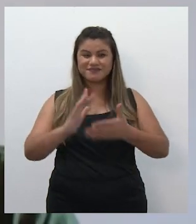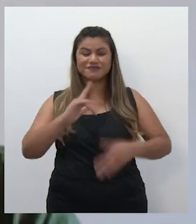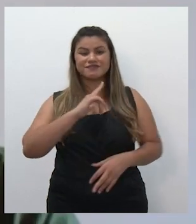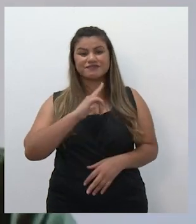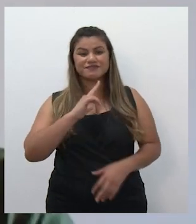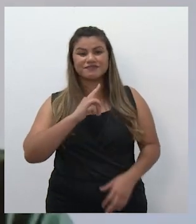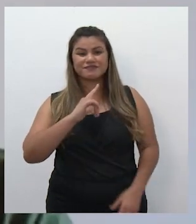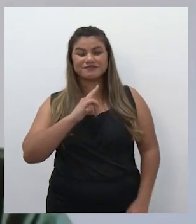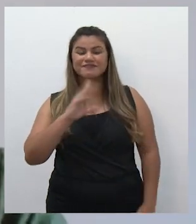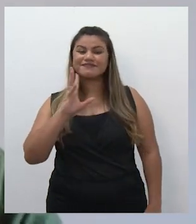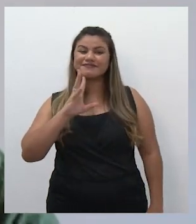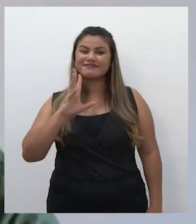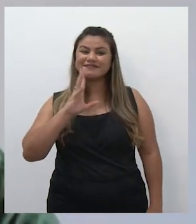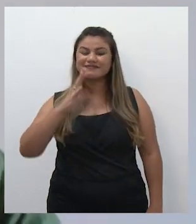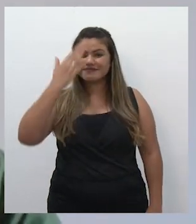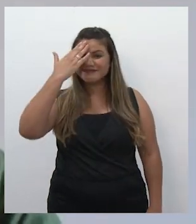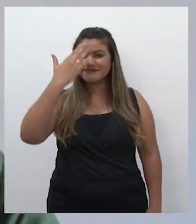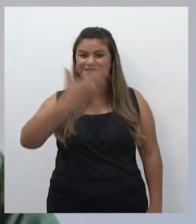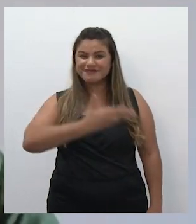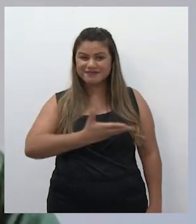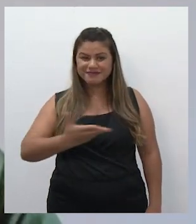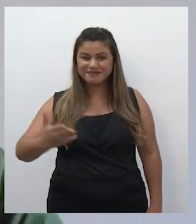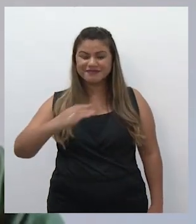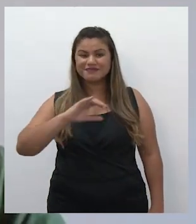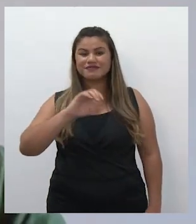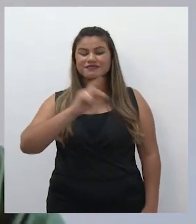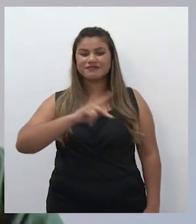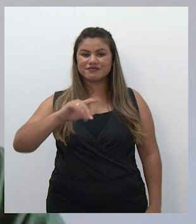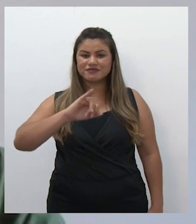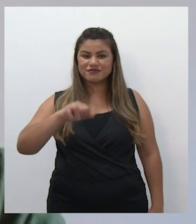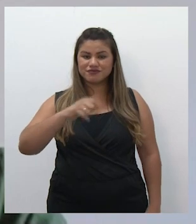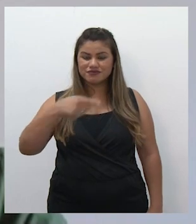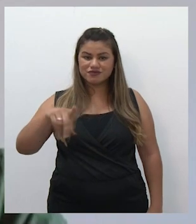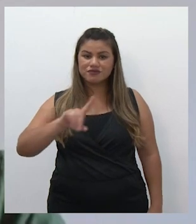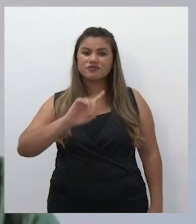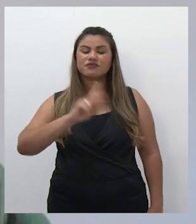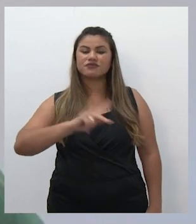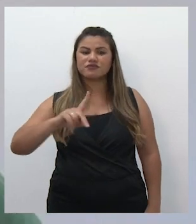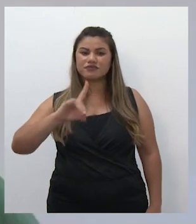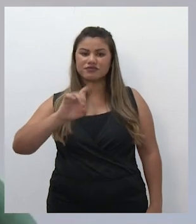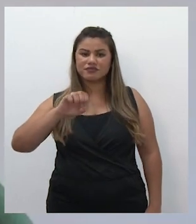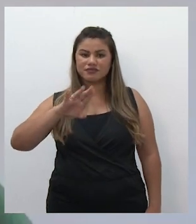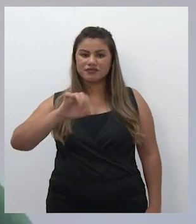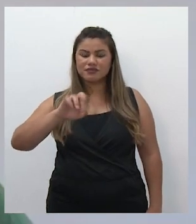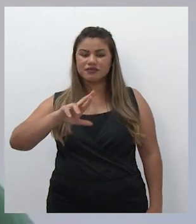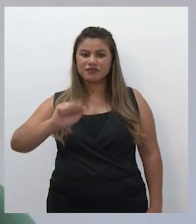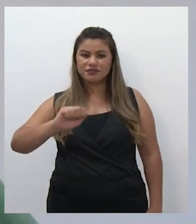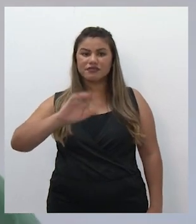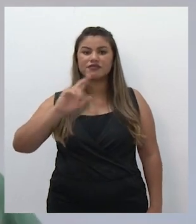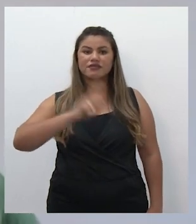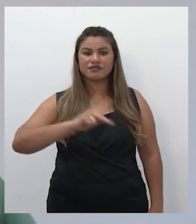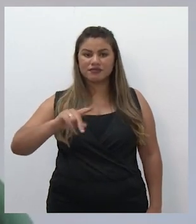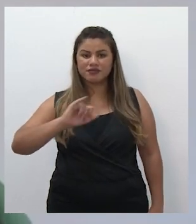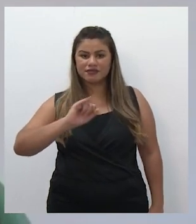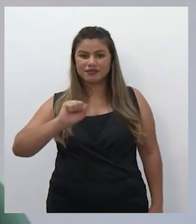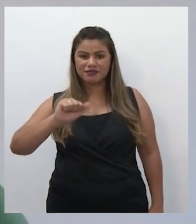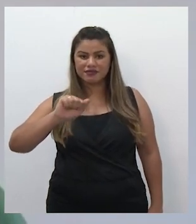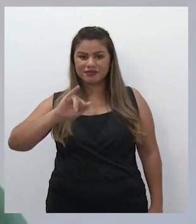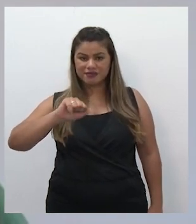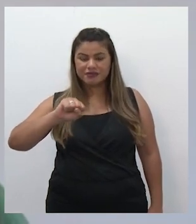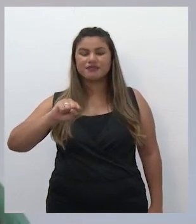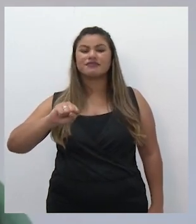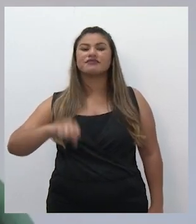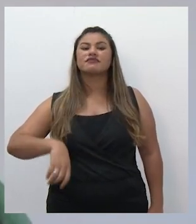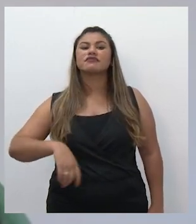respostas aqui bem interessantes. Obrigado, professor João, professora Débora, professor Isaías. Estão saindo algumas palavras